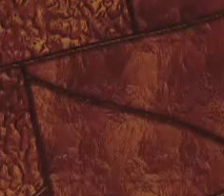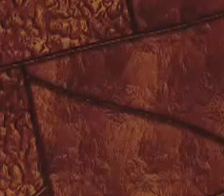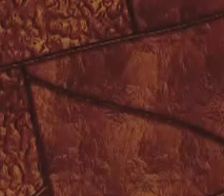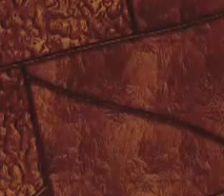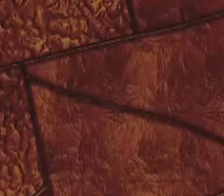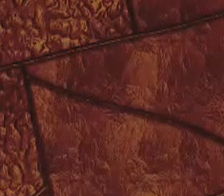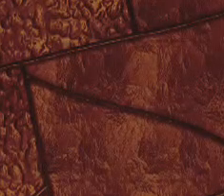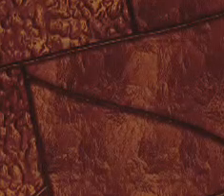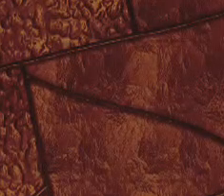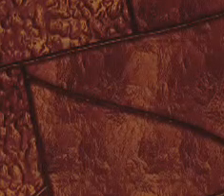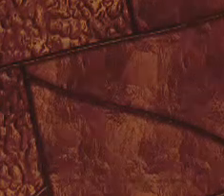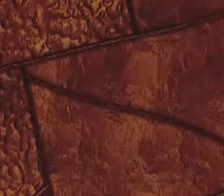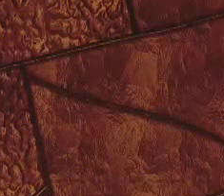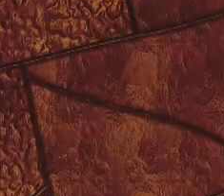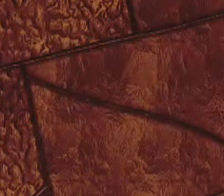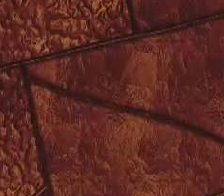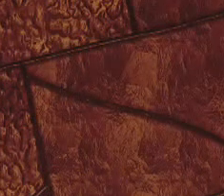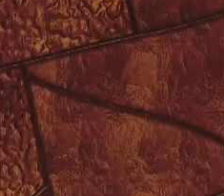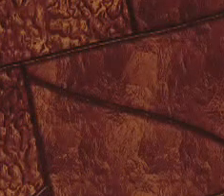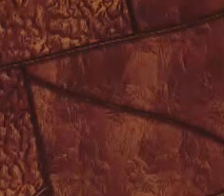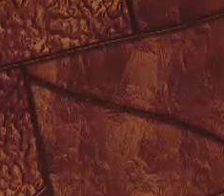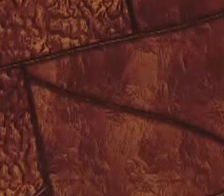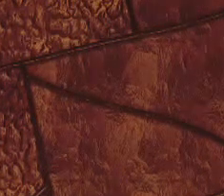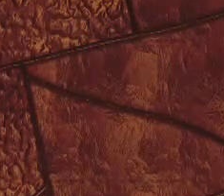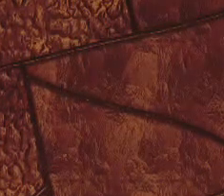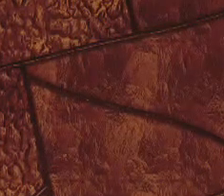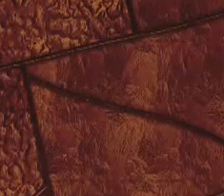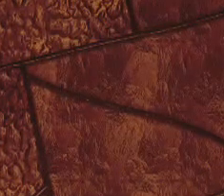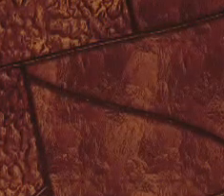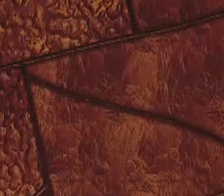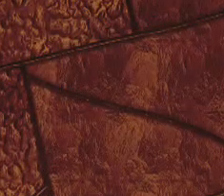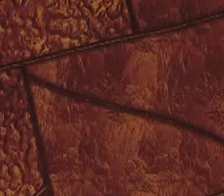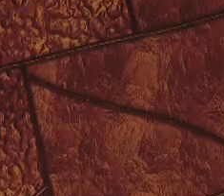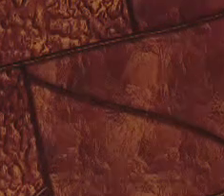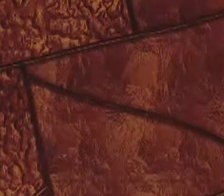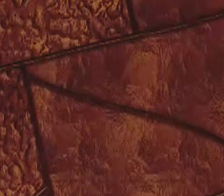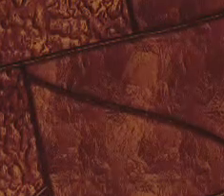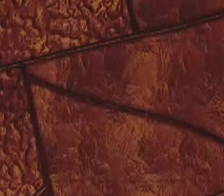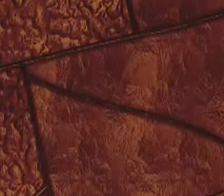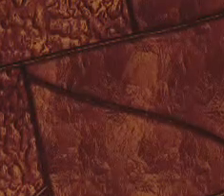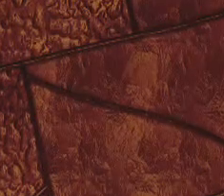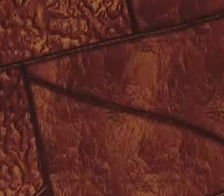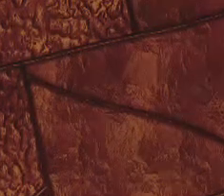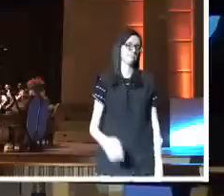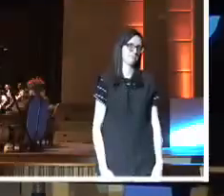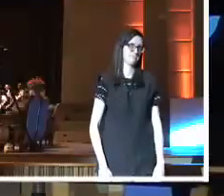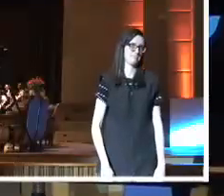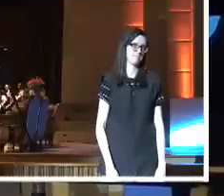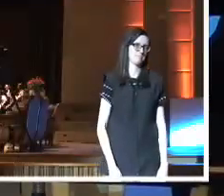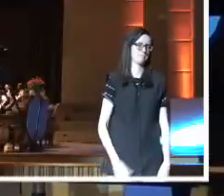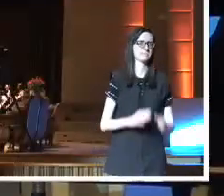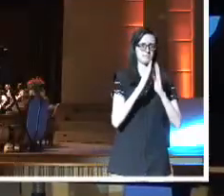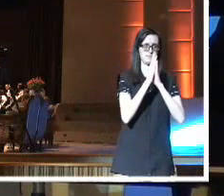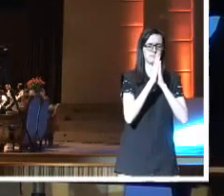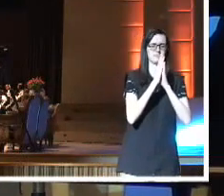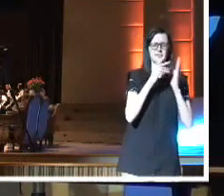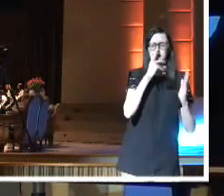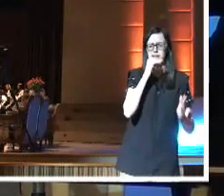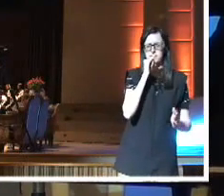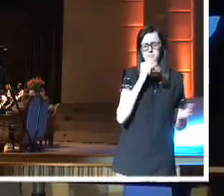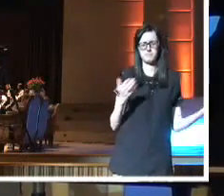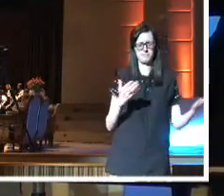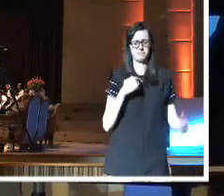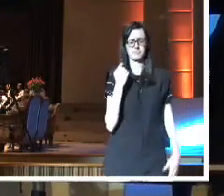temerei. Que me pode fazer um simples ser humano? Pai querido, nesta hora, quando